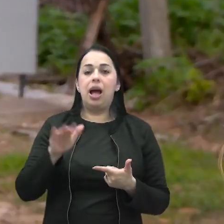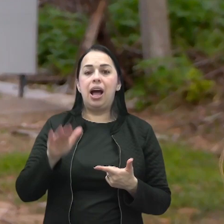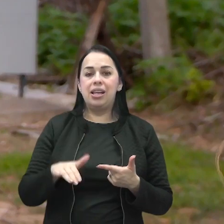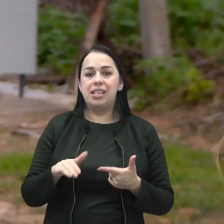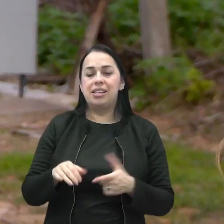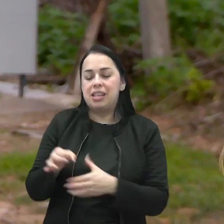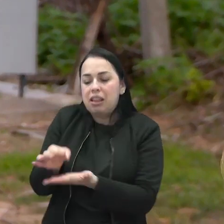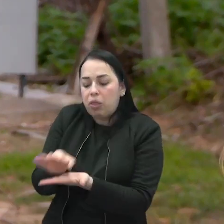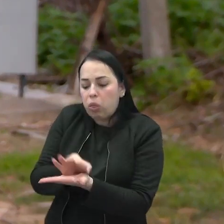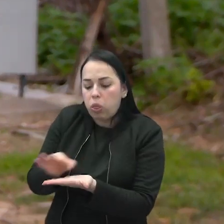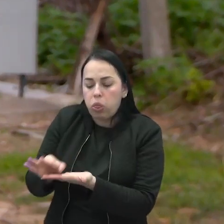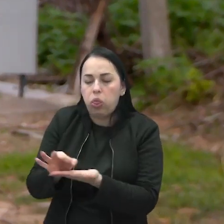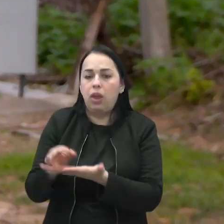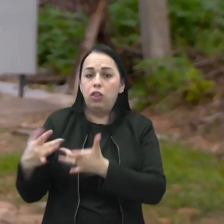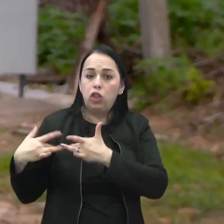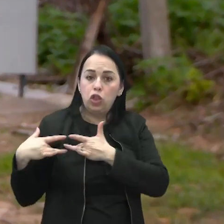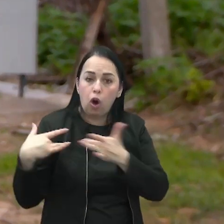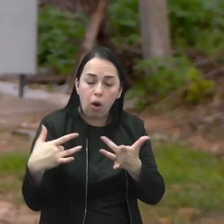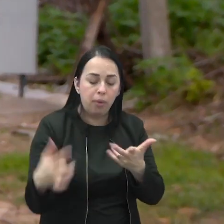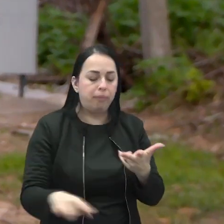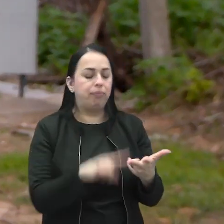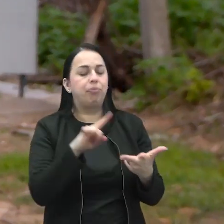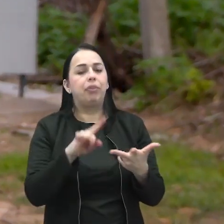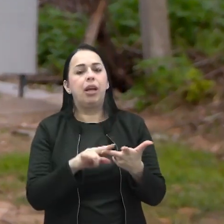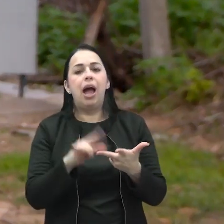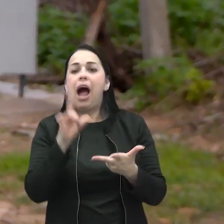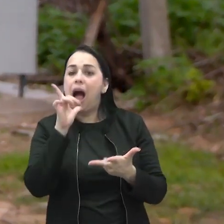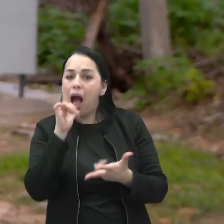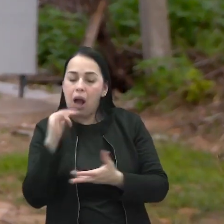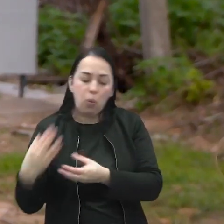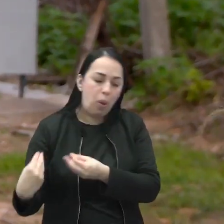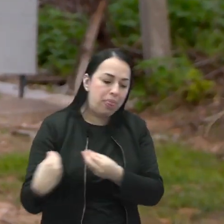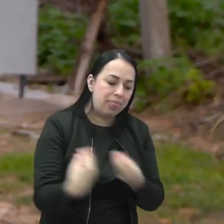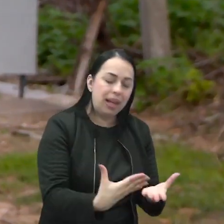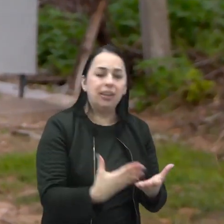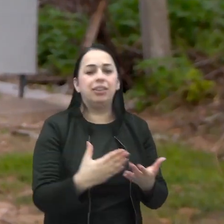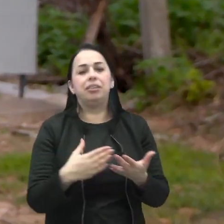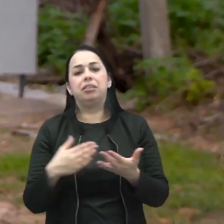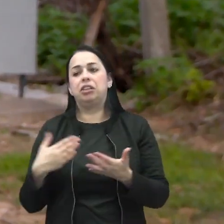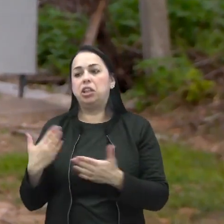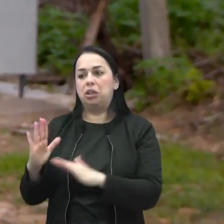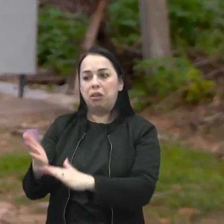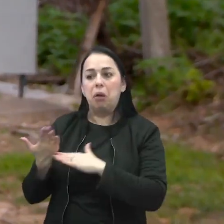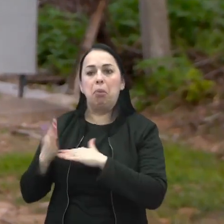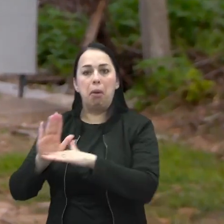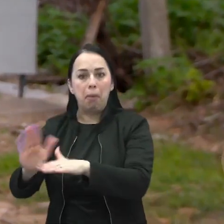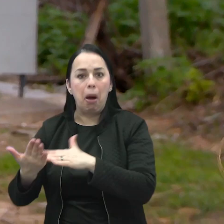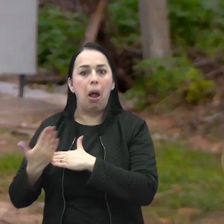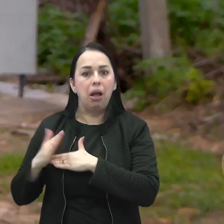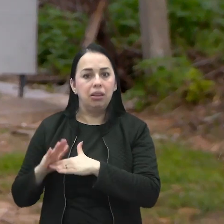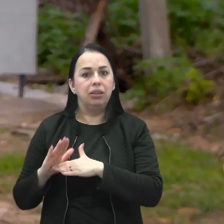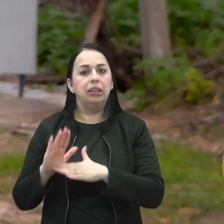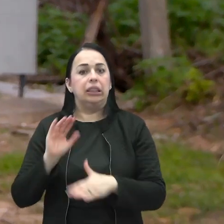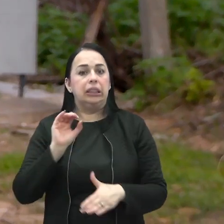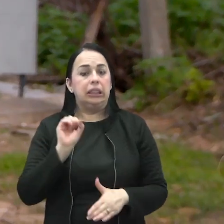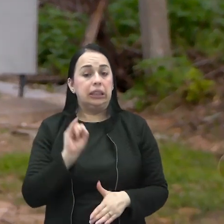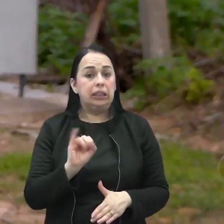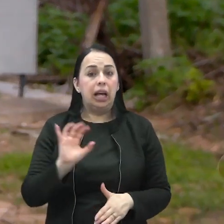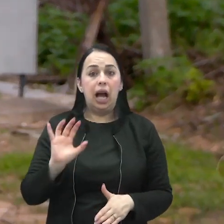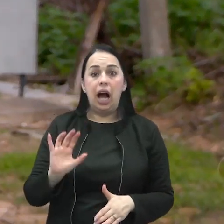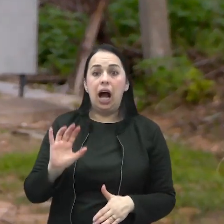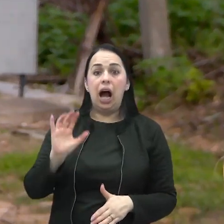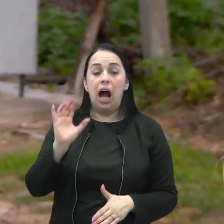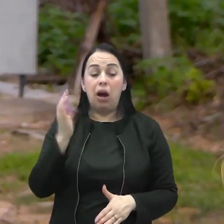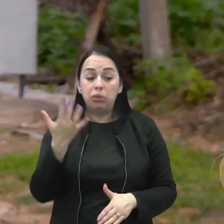se tem um pouquinho de ração em casa, conseguem doar, outros colocam água e assim a gente vai se ajudando. Quando acontece